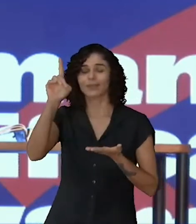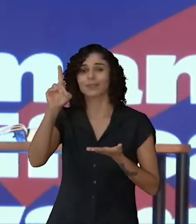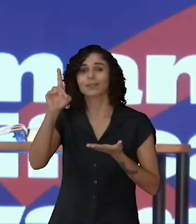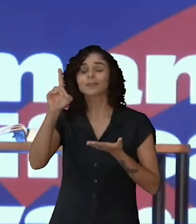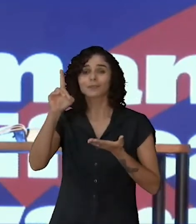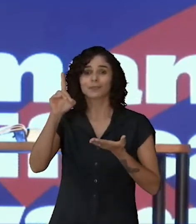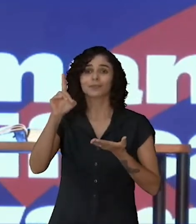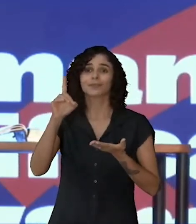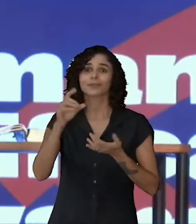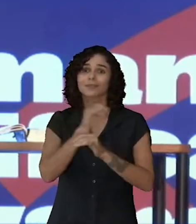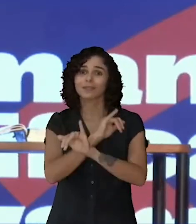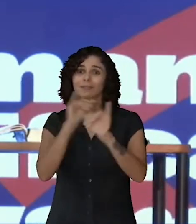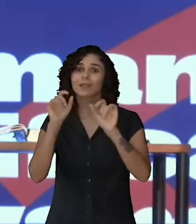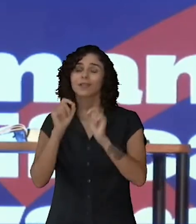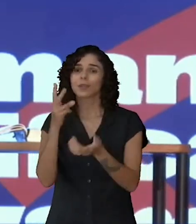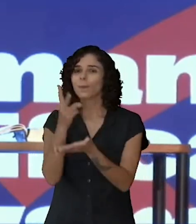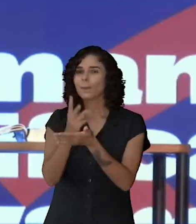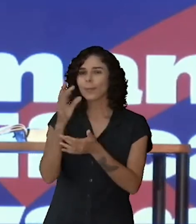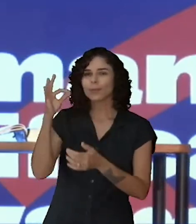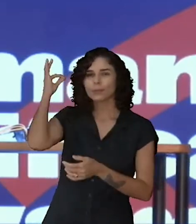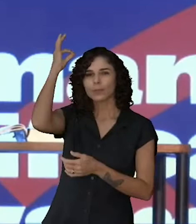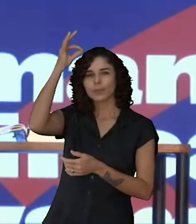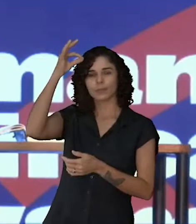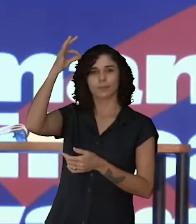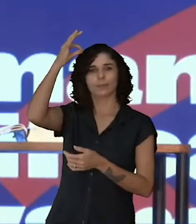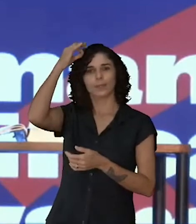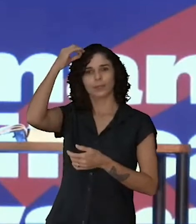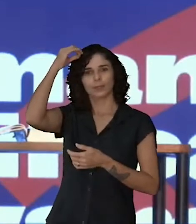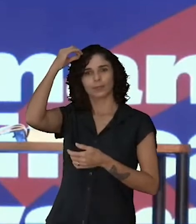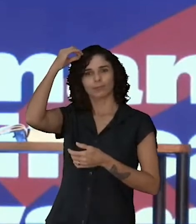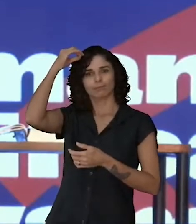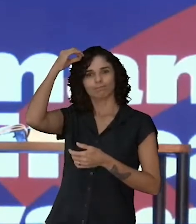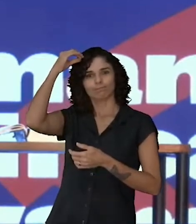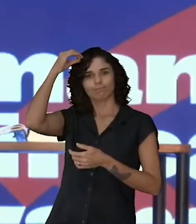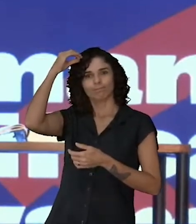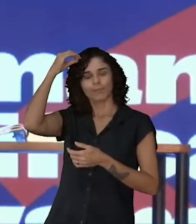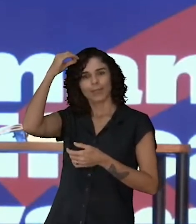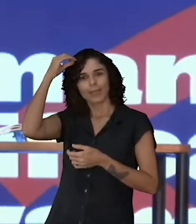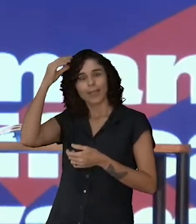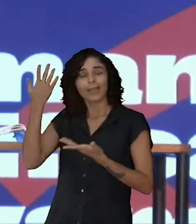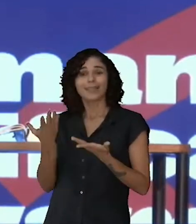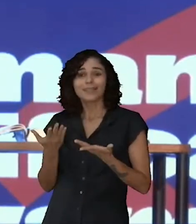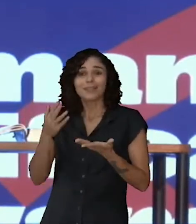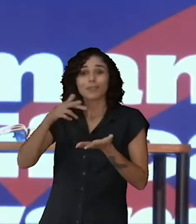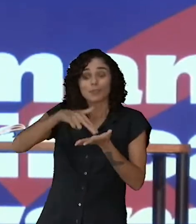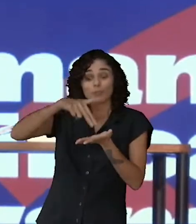o mesmo Espírito que ressuscitou Jesus dentre os mortos habita em nós.